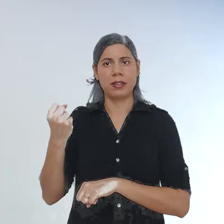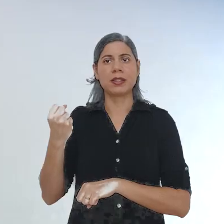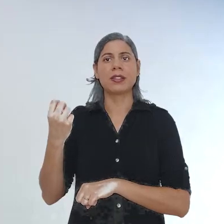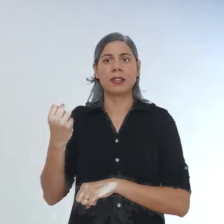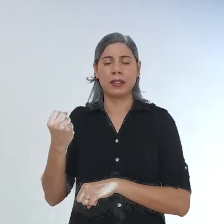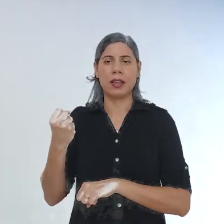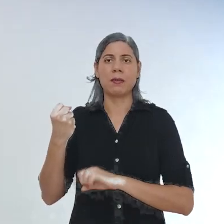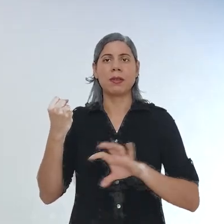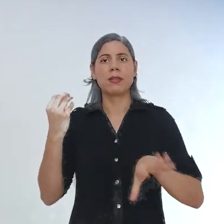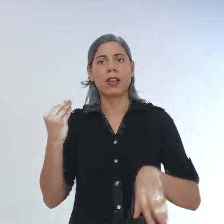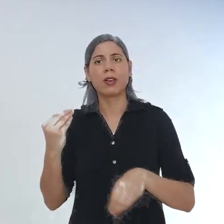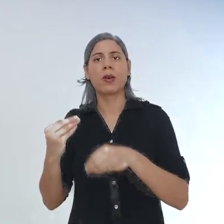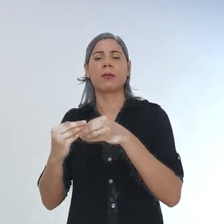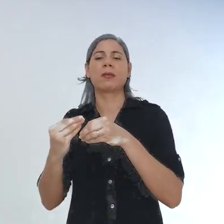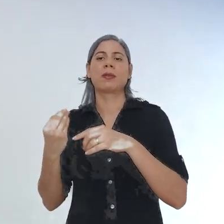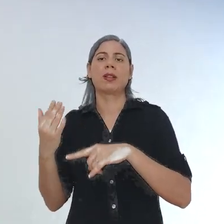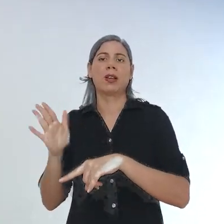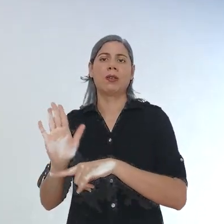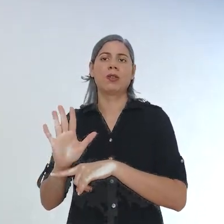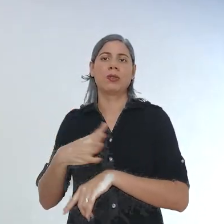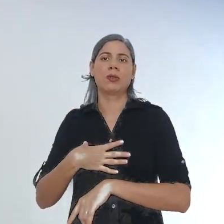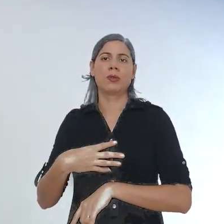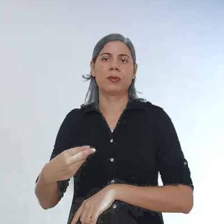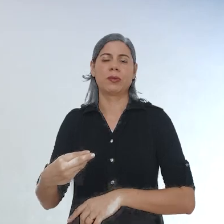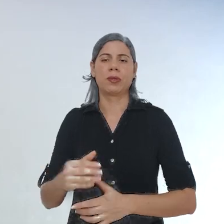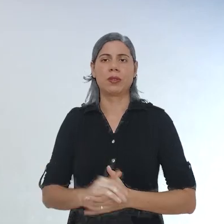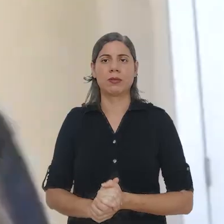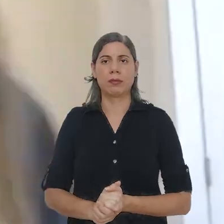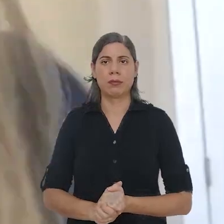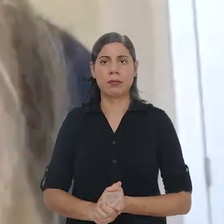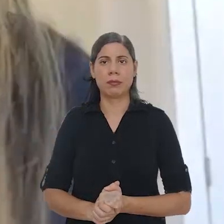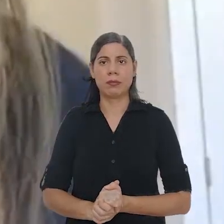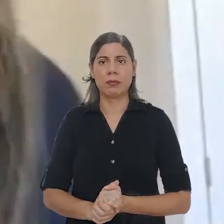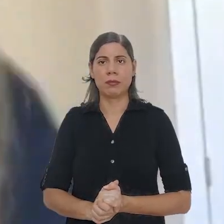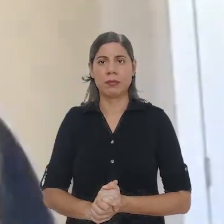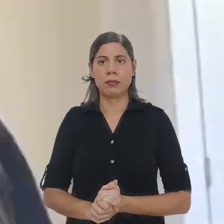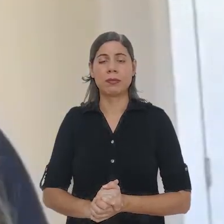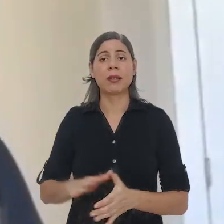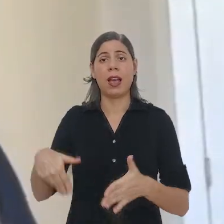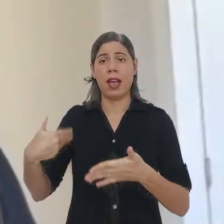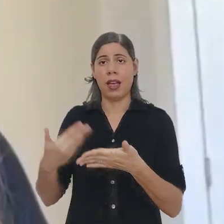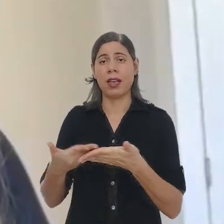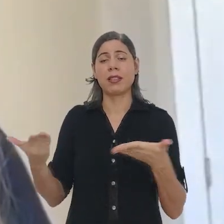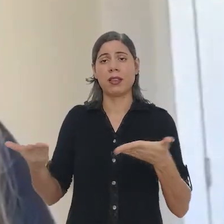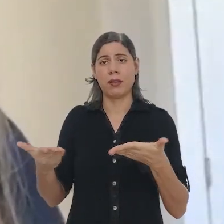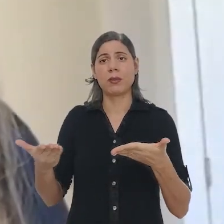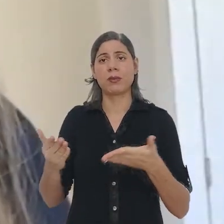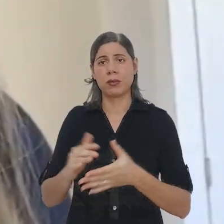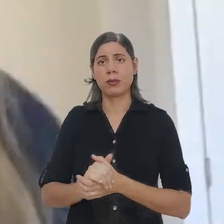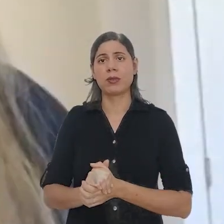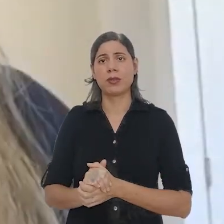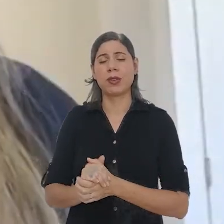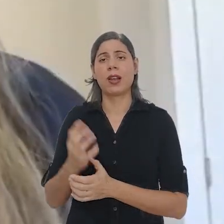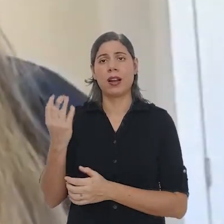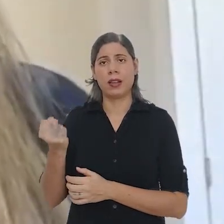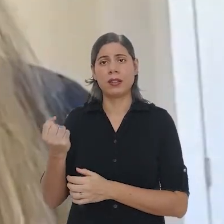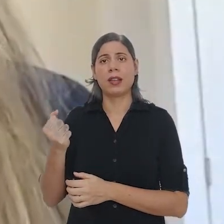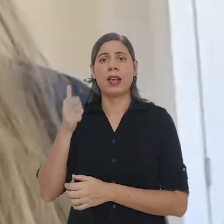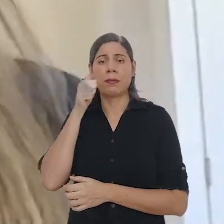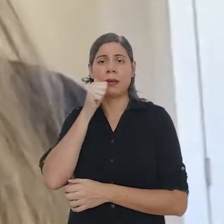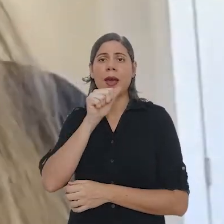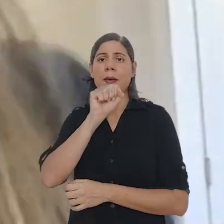benefício, que é complementado com a ajuda dos filhos. Até hoje eu pago o plano de saúde da minha mãe. Porque a minha mãe